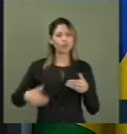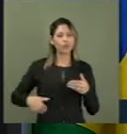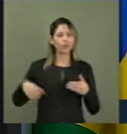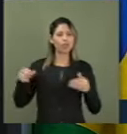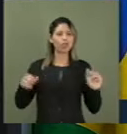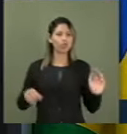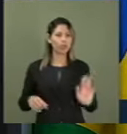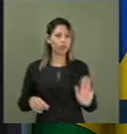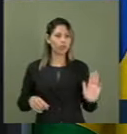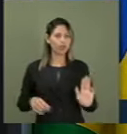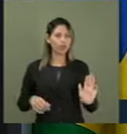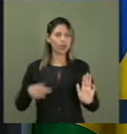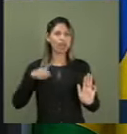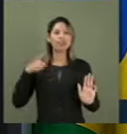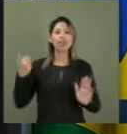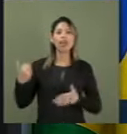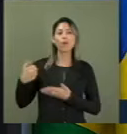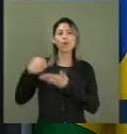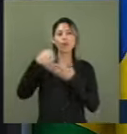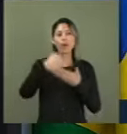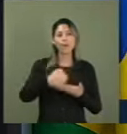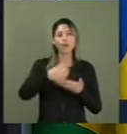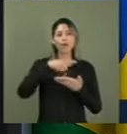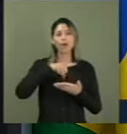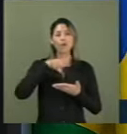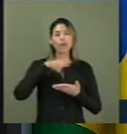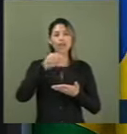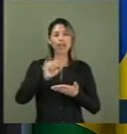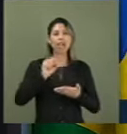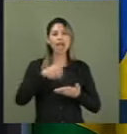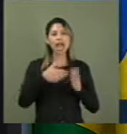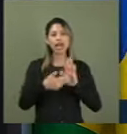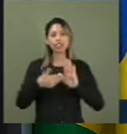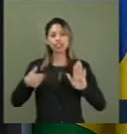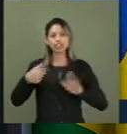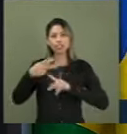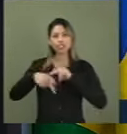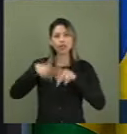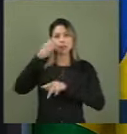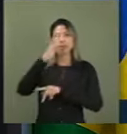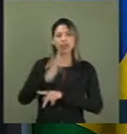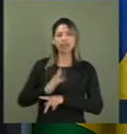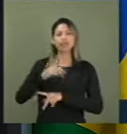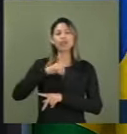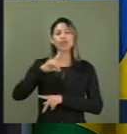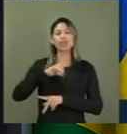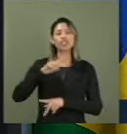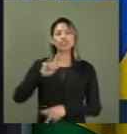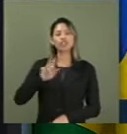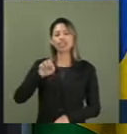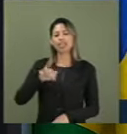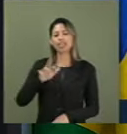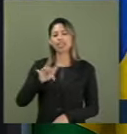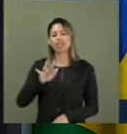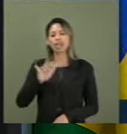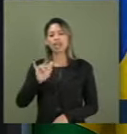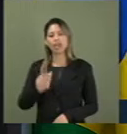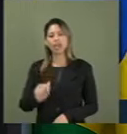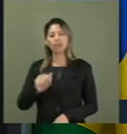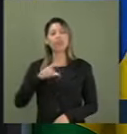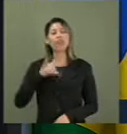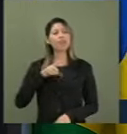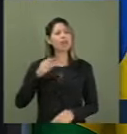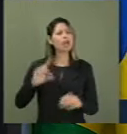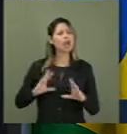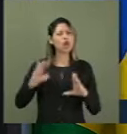à retirada do Brasil do Consenso de Genebra, que reúne 30 países que